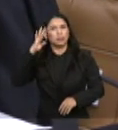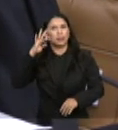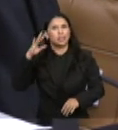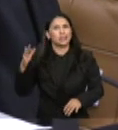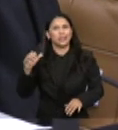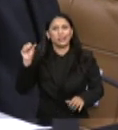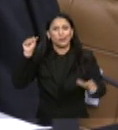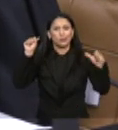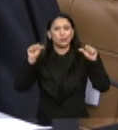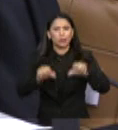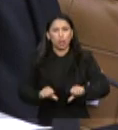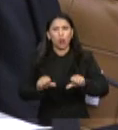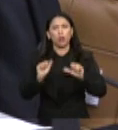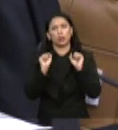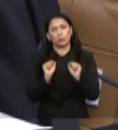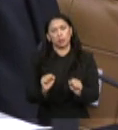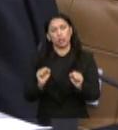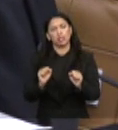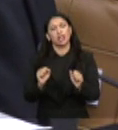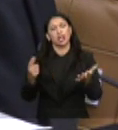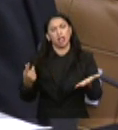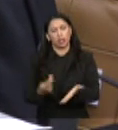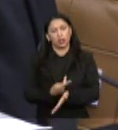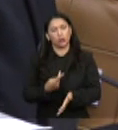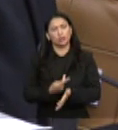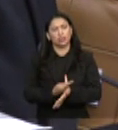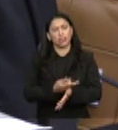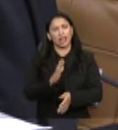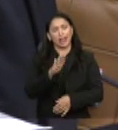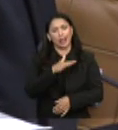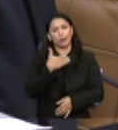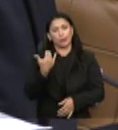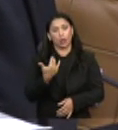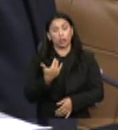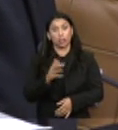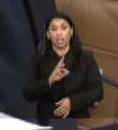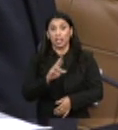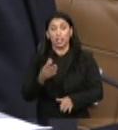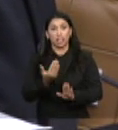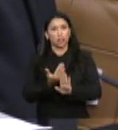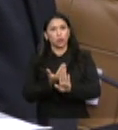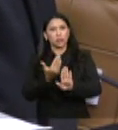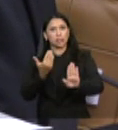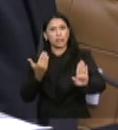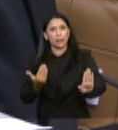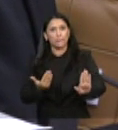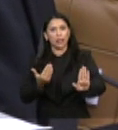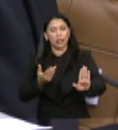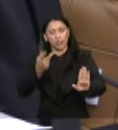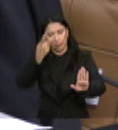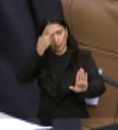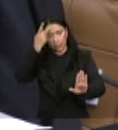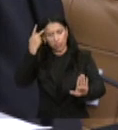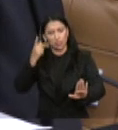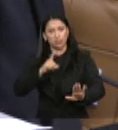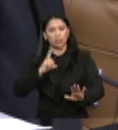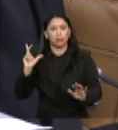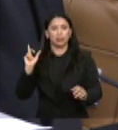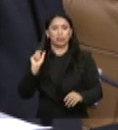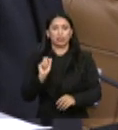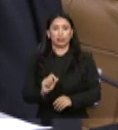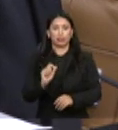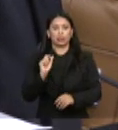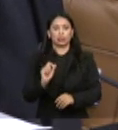e nem esta separa entre si os que a terrível apartadora de homens arrebatou os braços